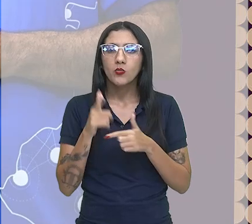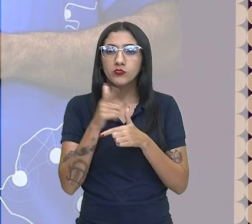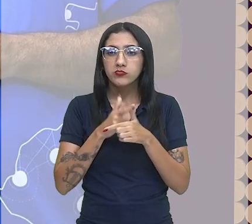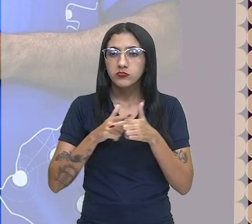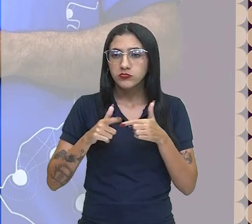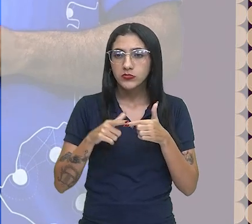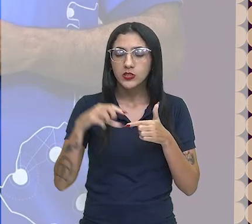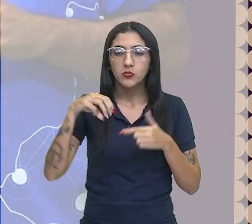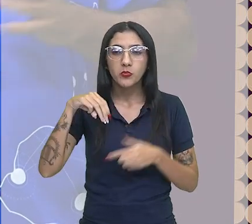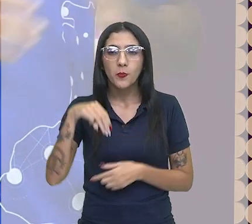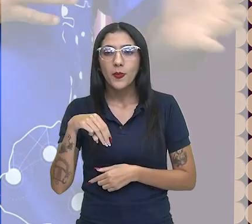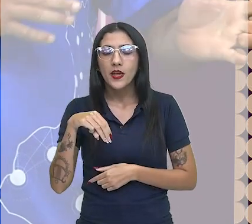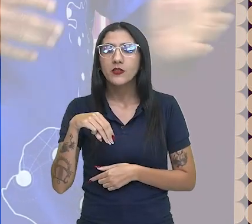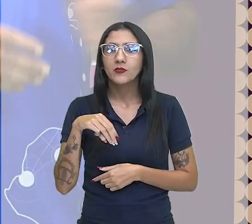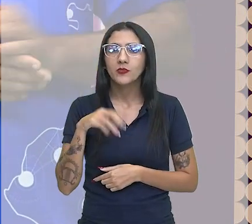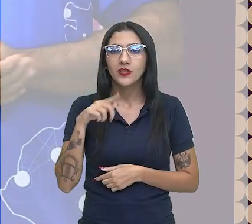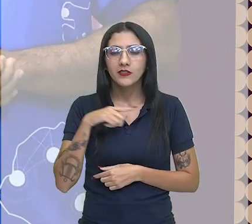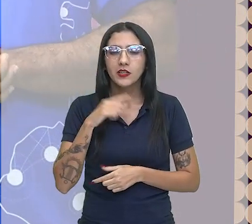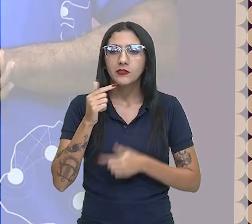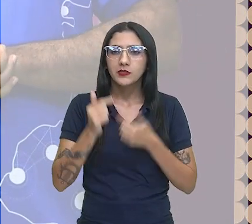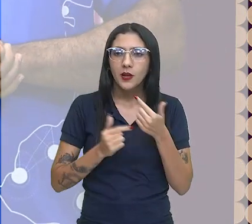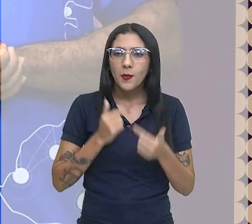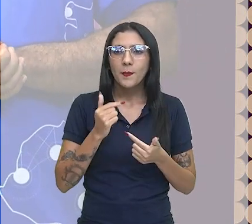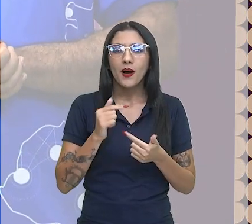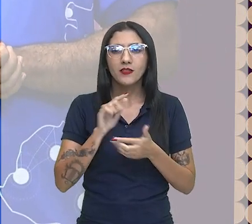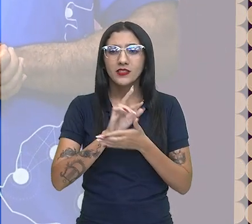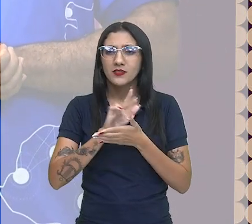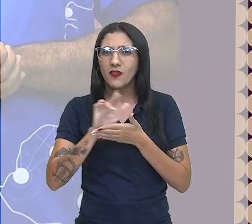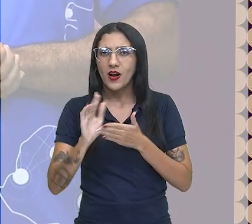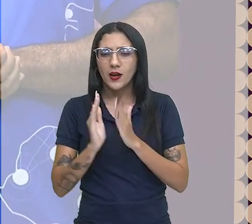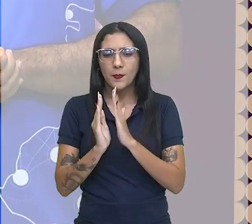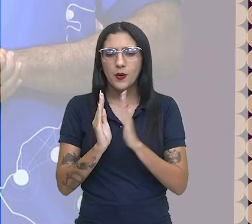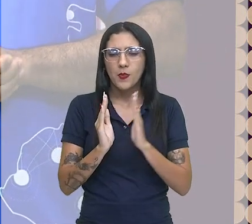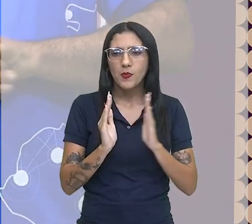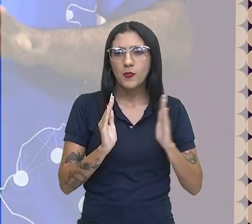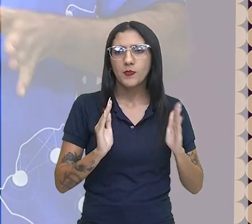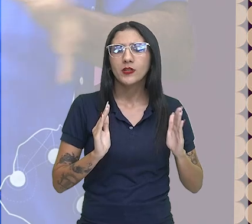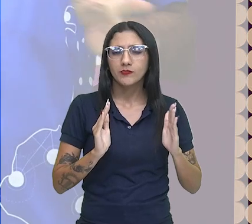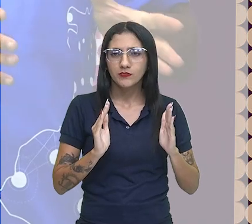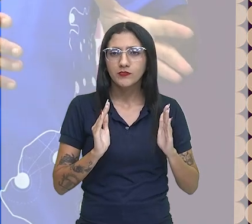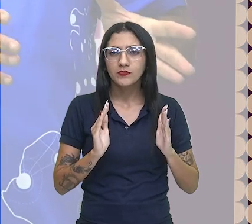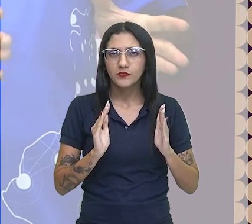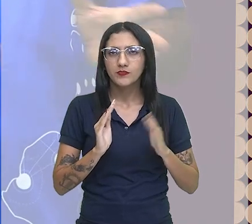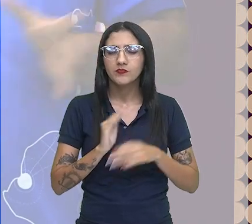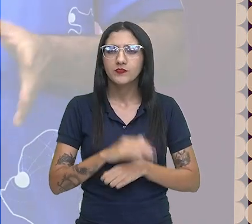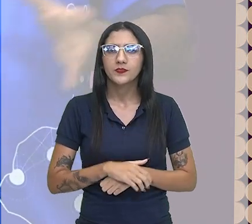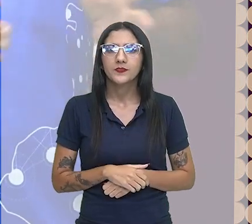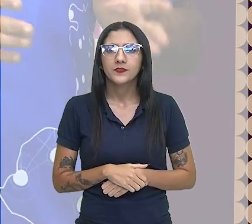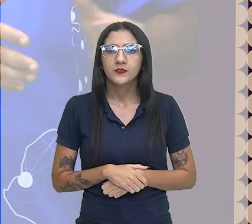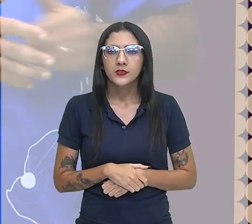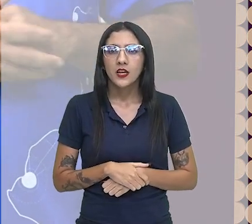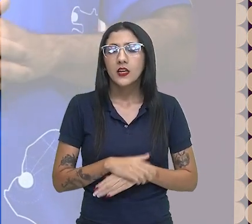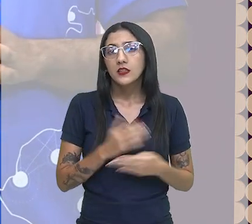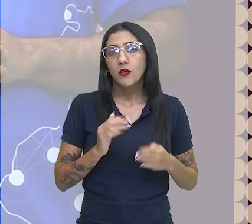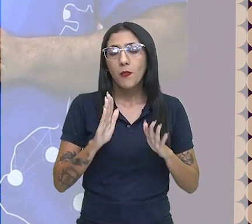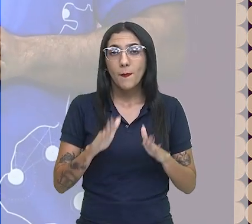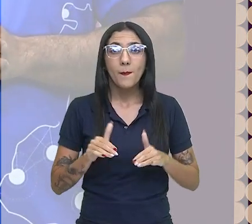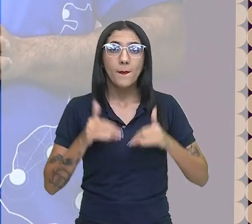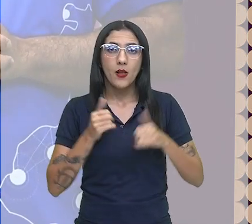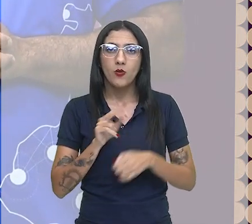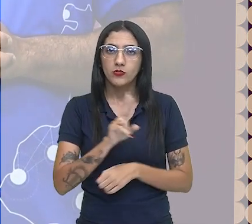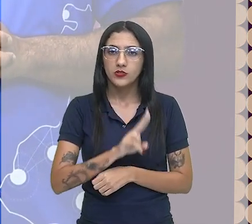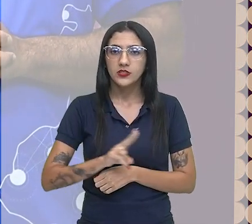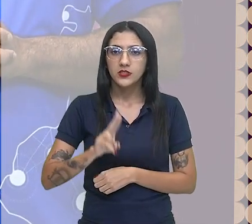do metro, que a gente vai ter que trabalhar com várias casas decimais, né? Vários algarismos. Então, eu utilizo